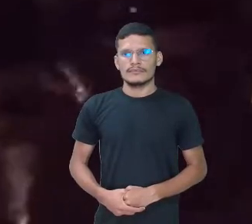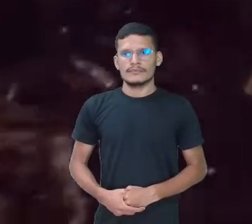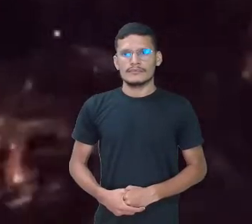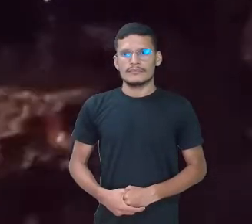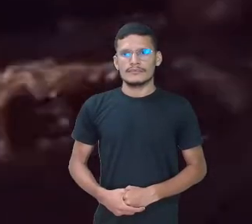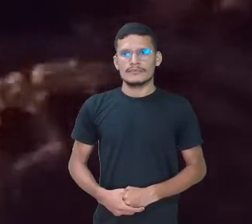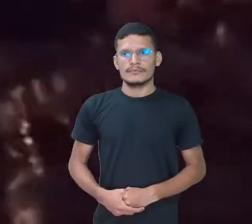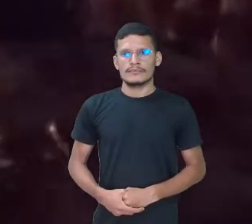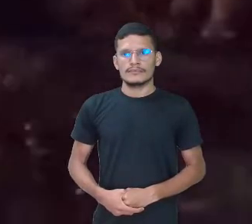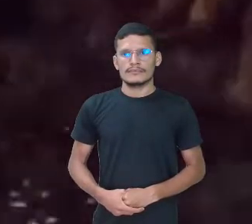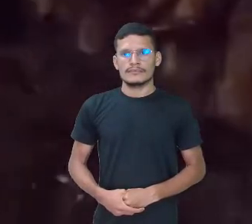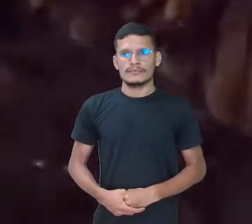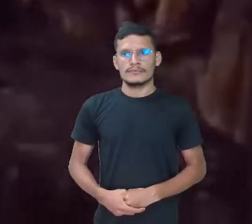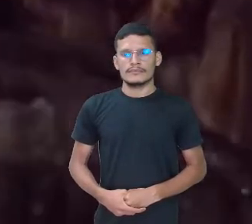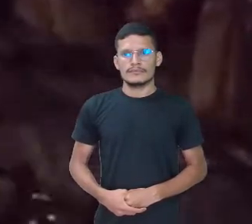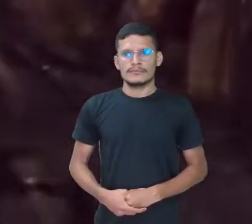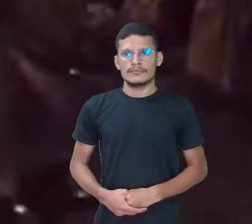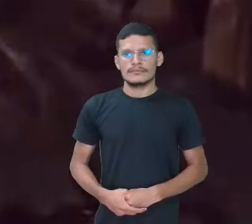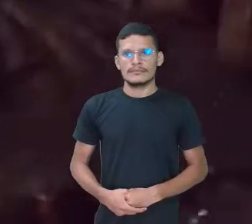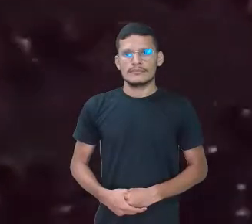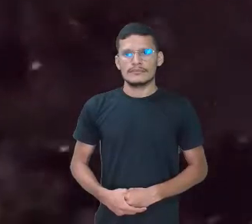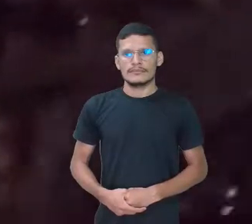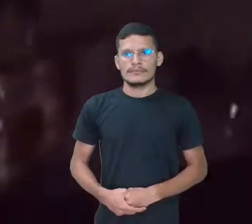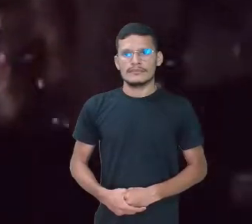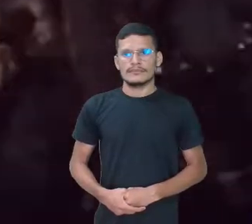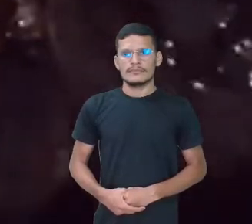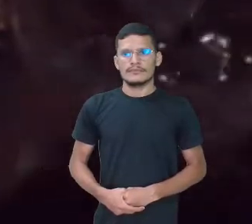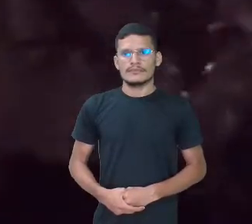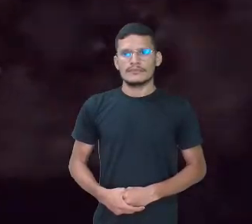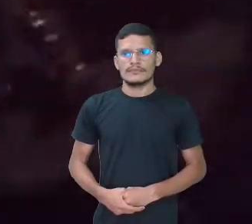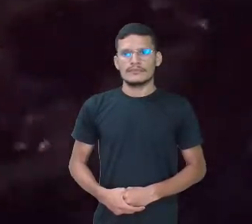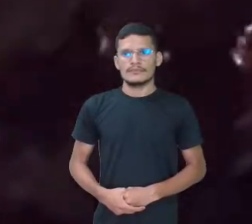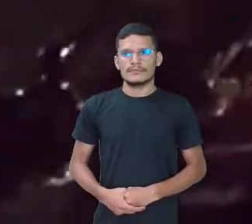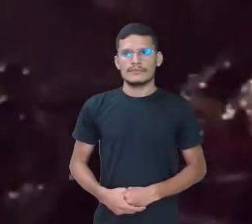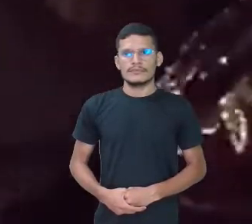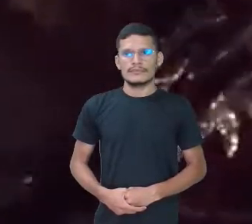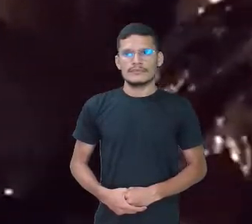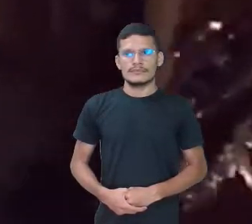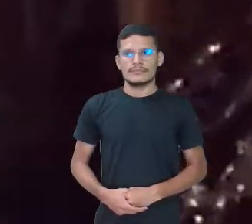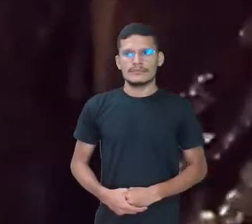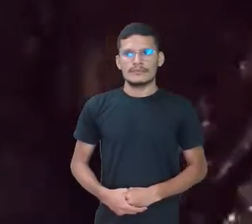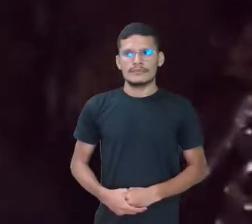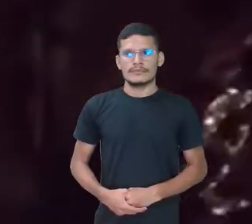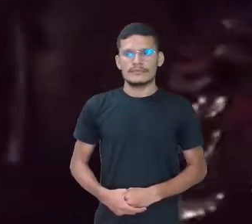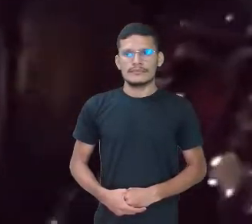ojo lotere, ojo me para.